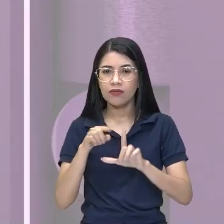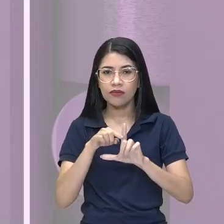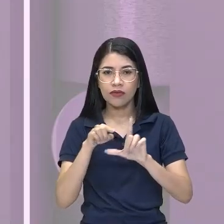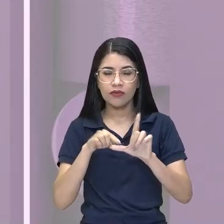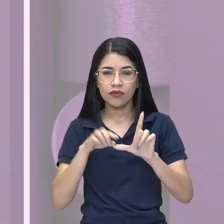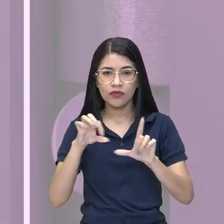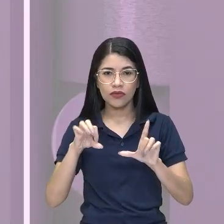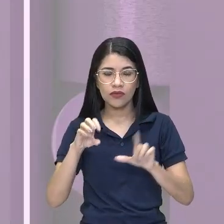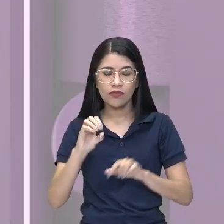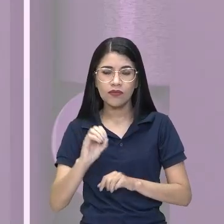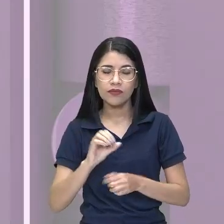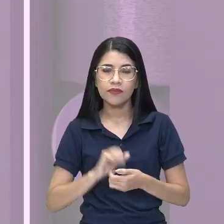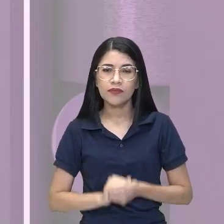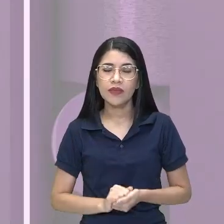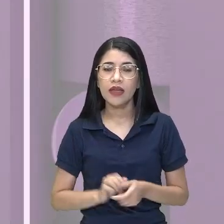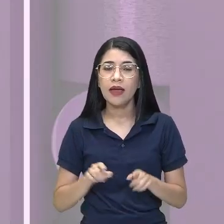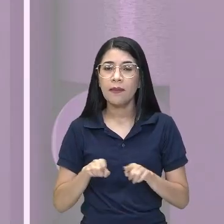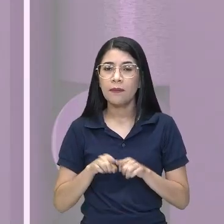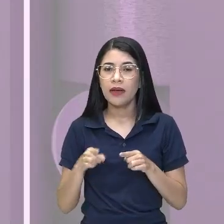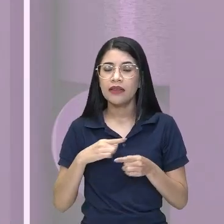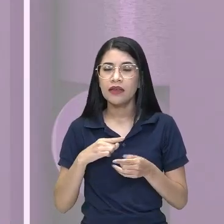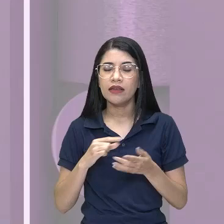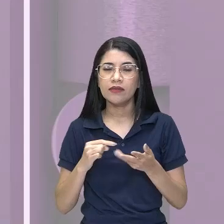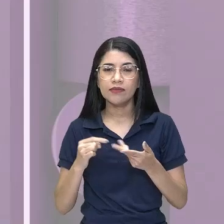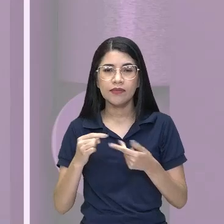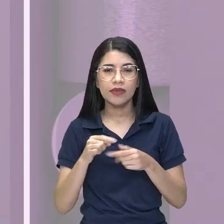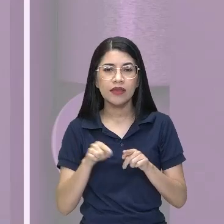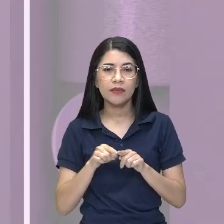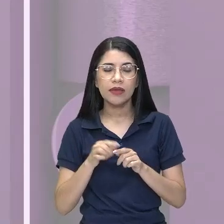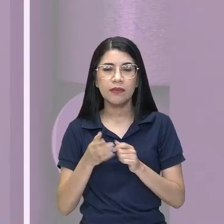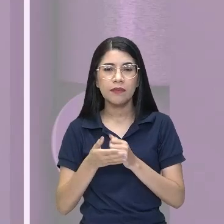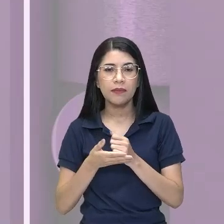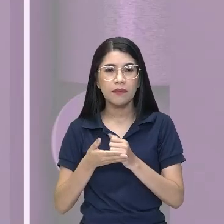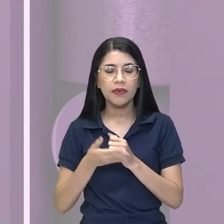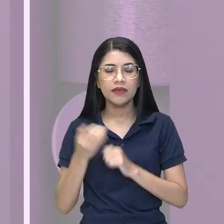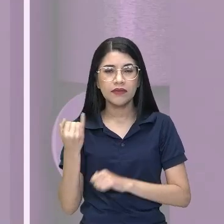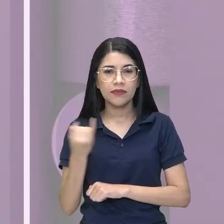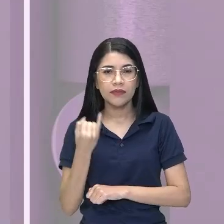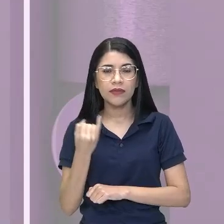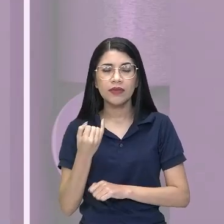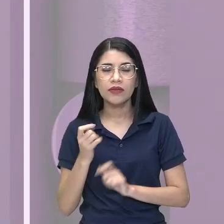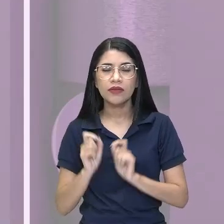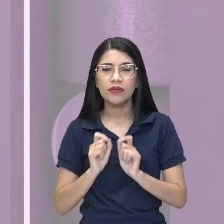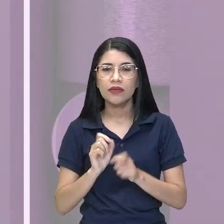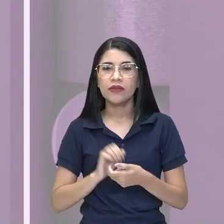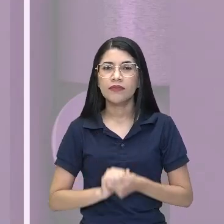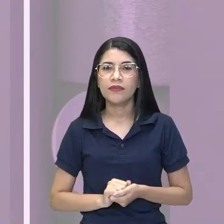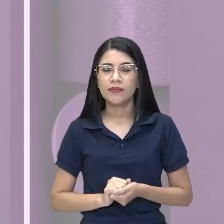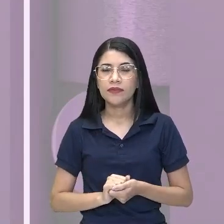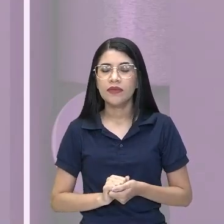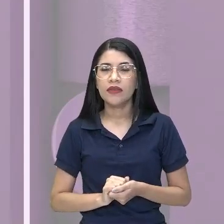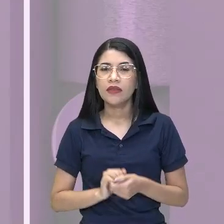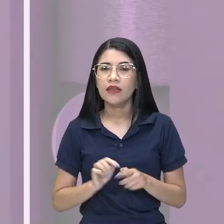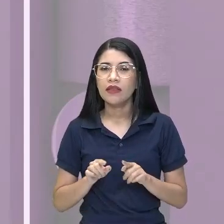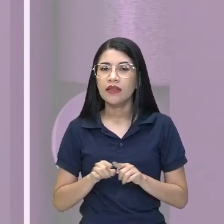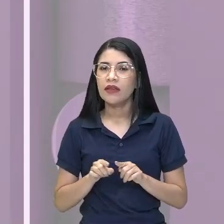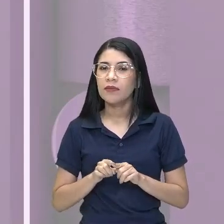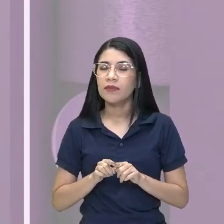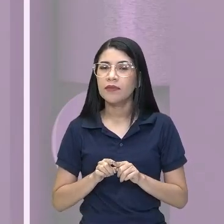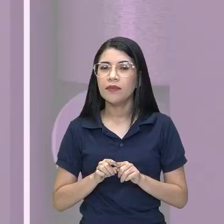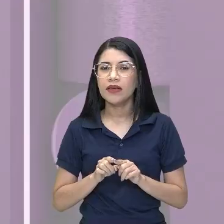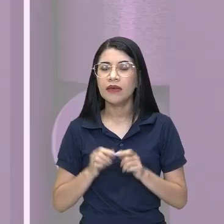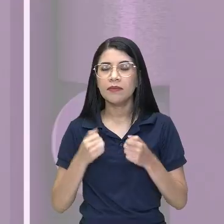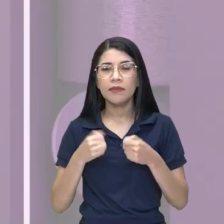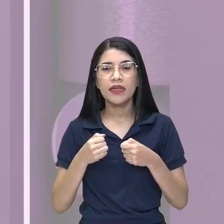bem? Mas existem componentes aqui super fundamentais no plano cartesiano ortogonal, componentes ali chave que a gente